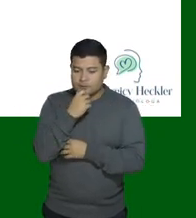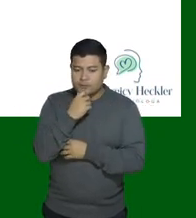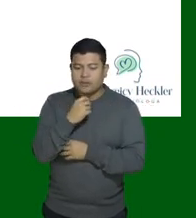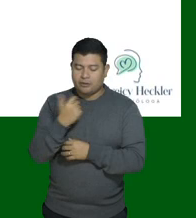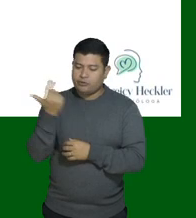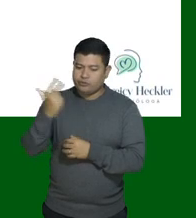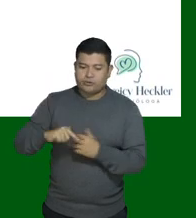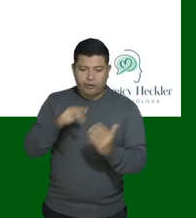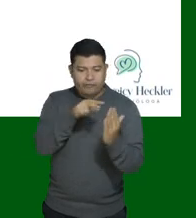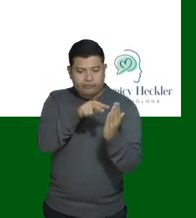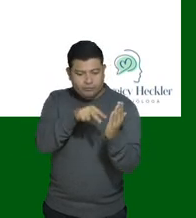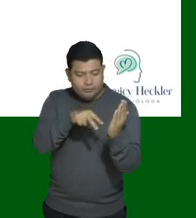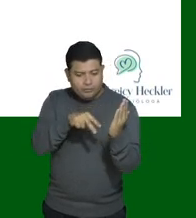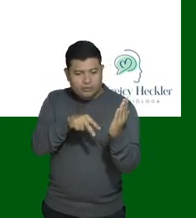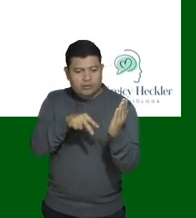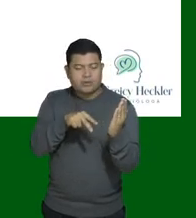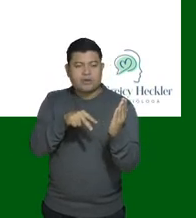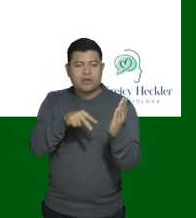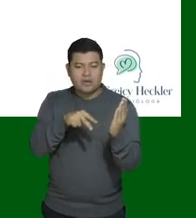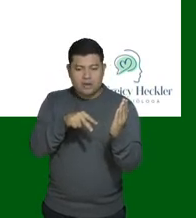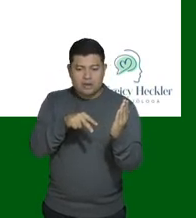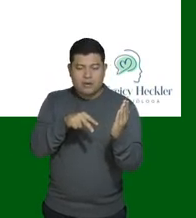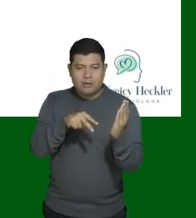novo. Aí, lê.